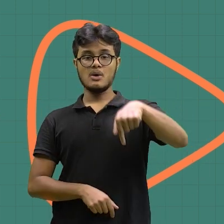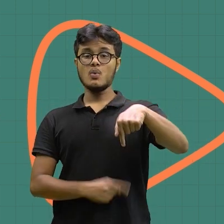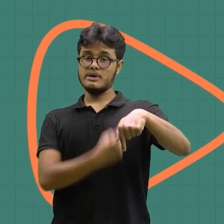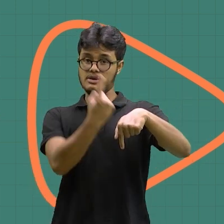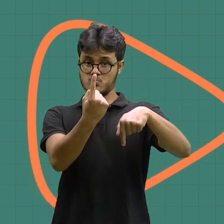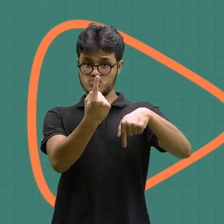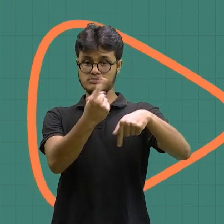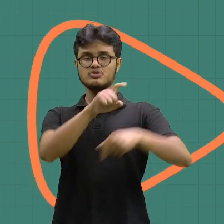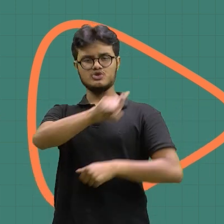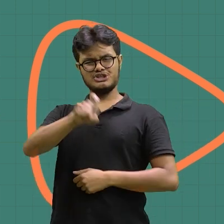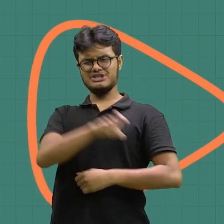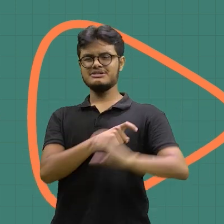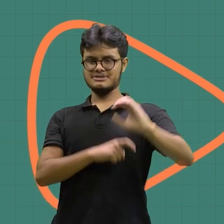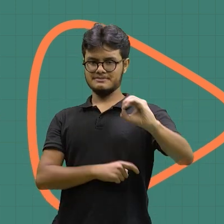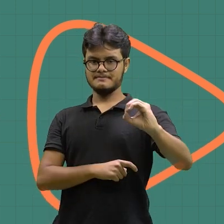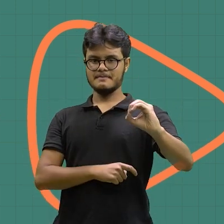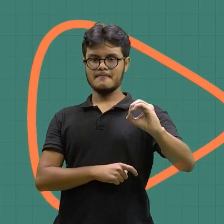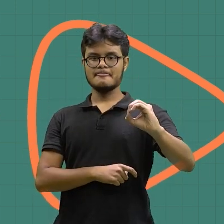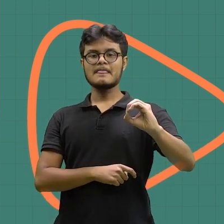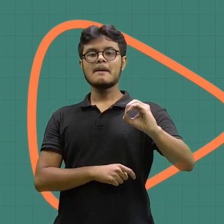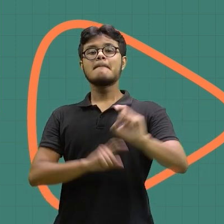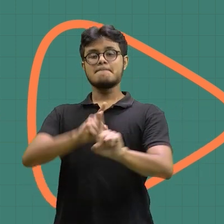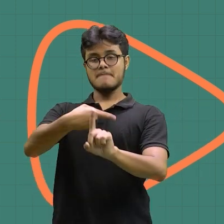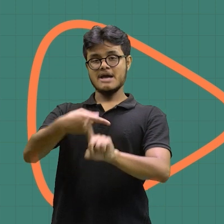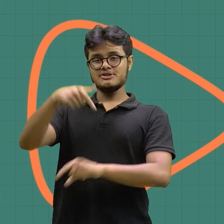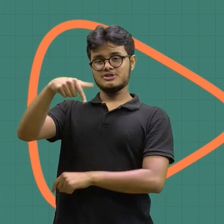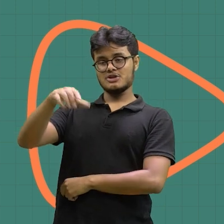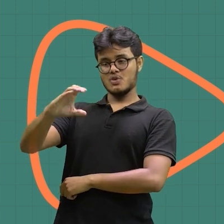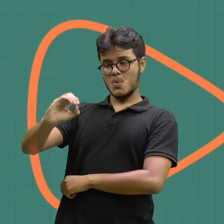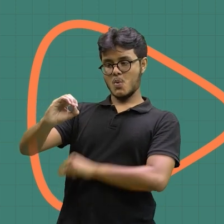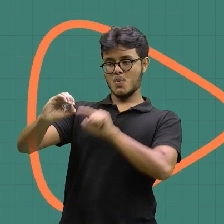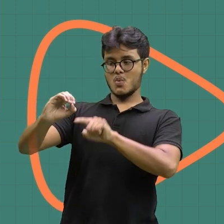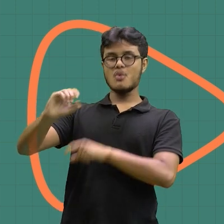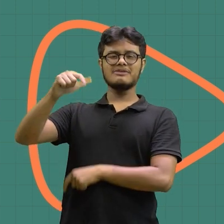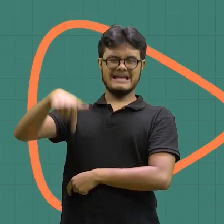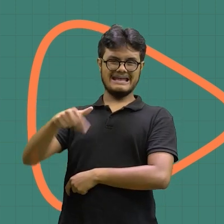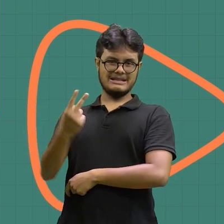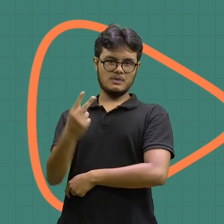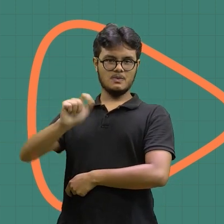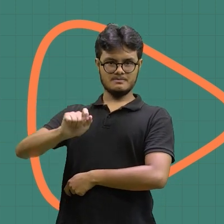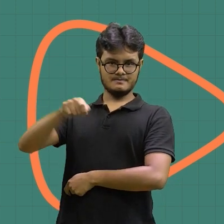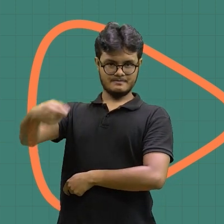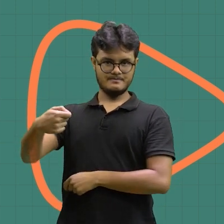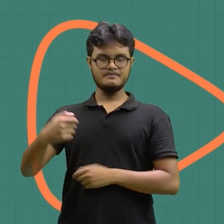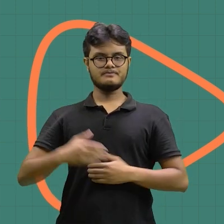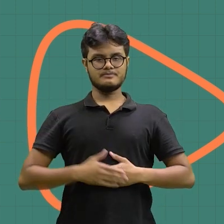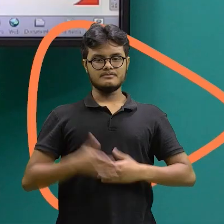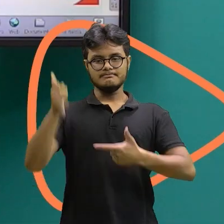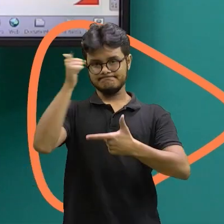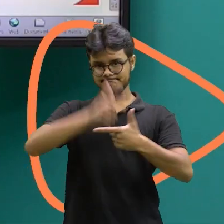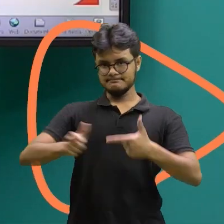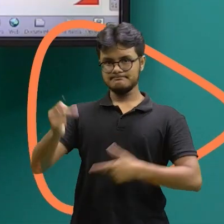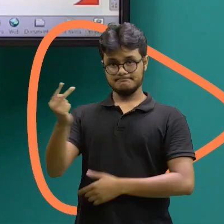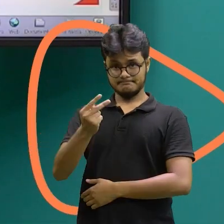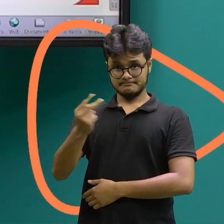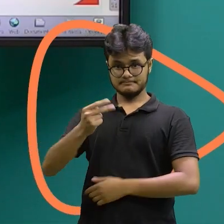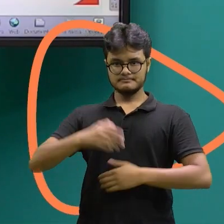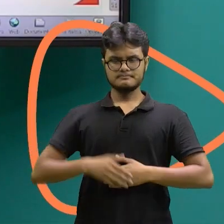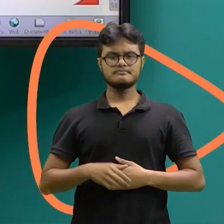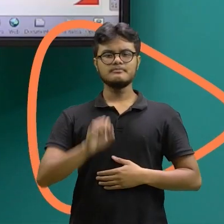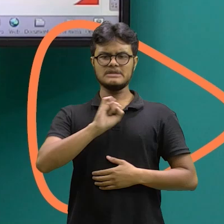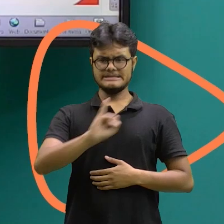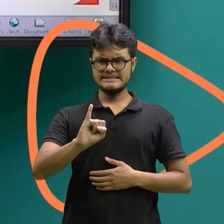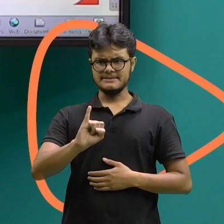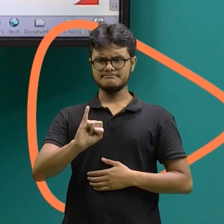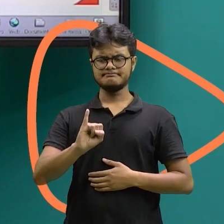corpo X, né, QX, mais a carga do corpo que está entrando em contato, dividido por 2. Quando eu faço um contato